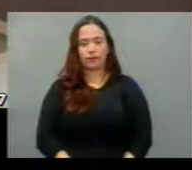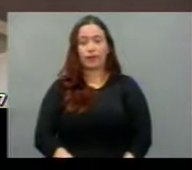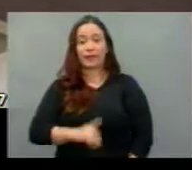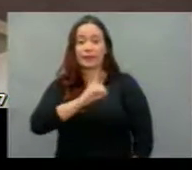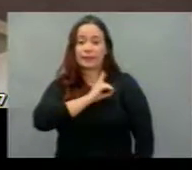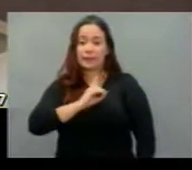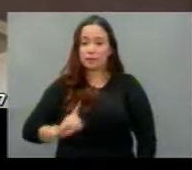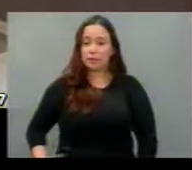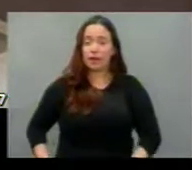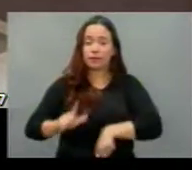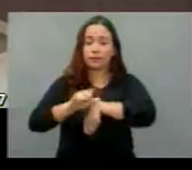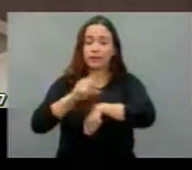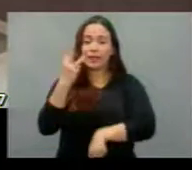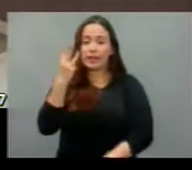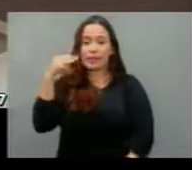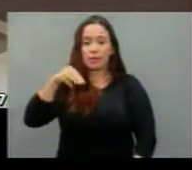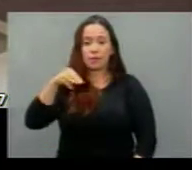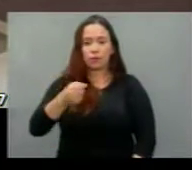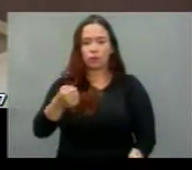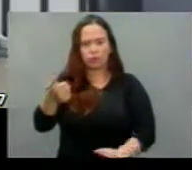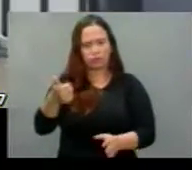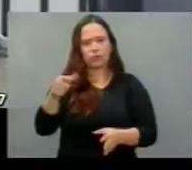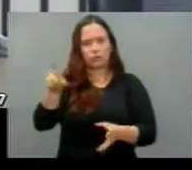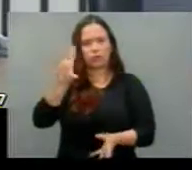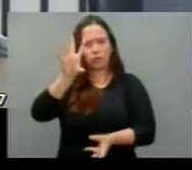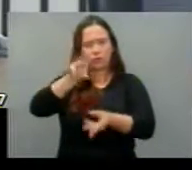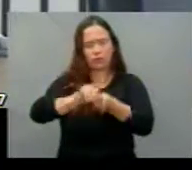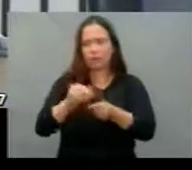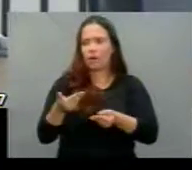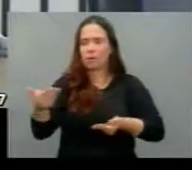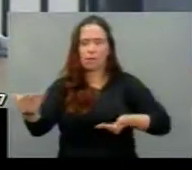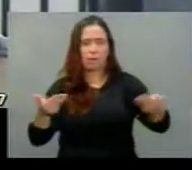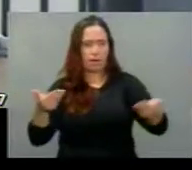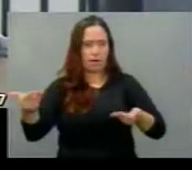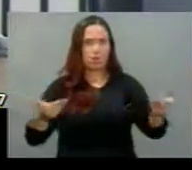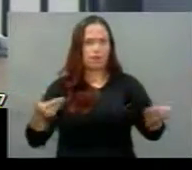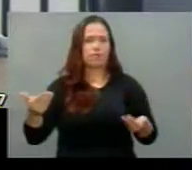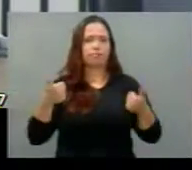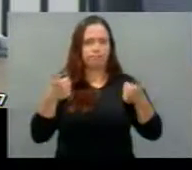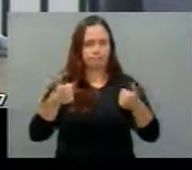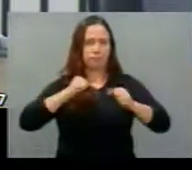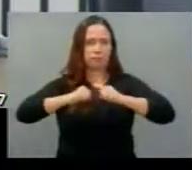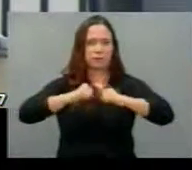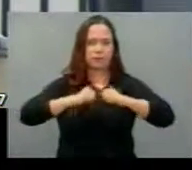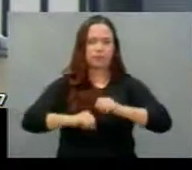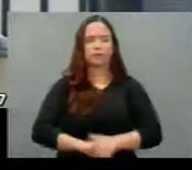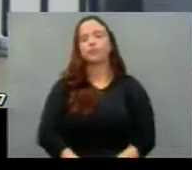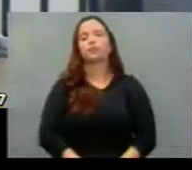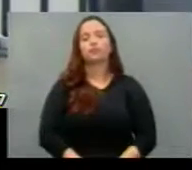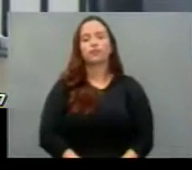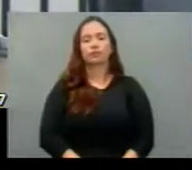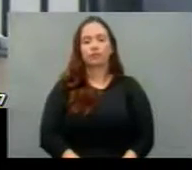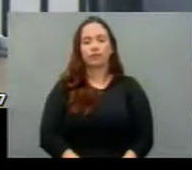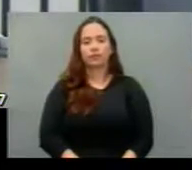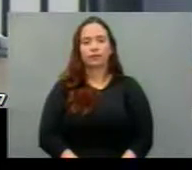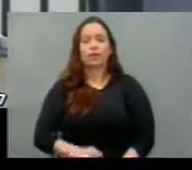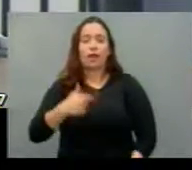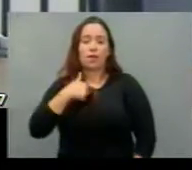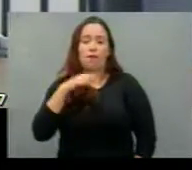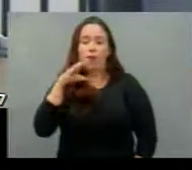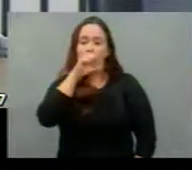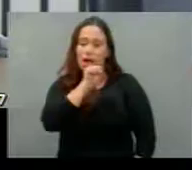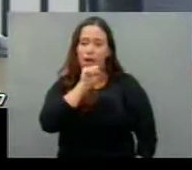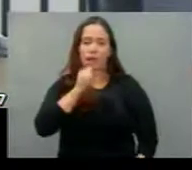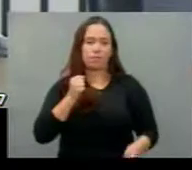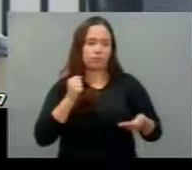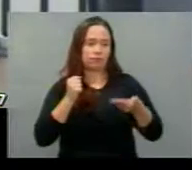Eu vou dar mais 3 minutos a Vossa Excelência, para Vossa Excelência poder ceder os apartes e concluir o debate. Não, tudo bem. Então eu vou logo ouvir